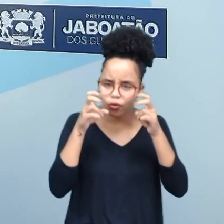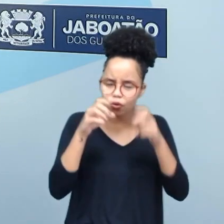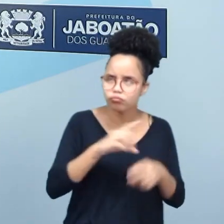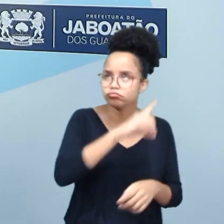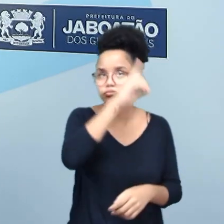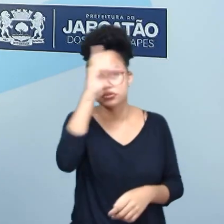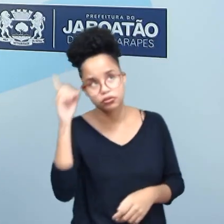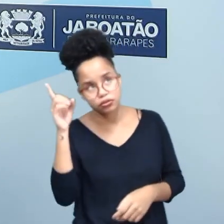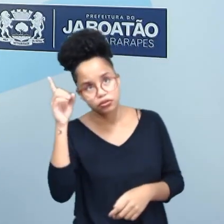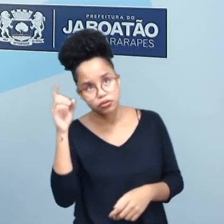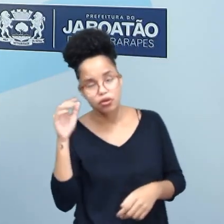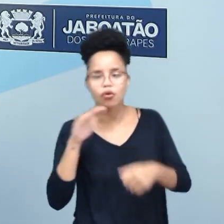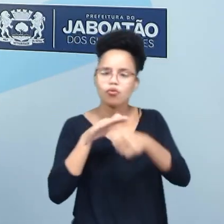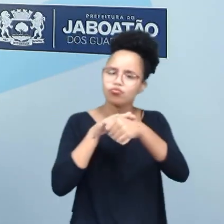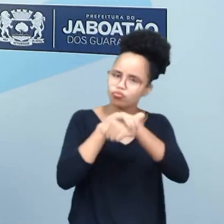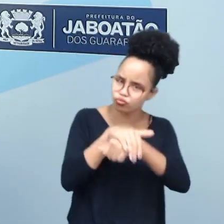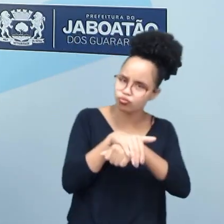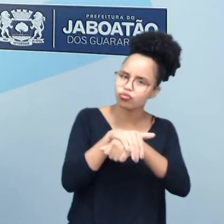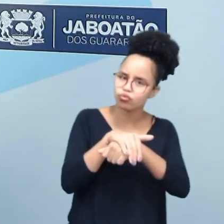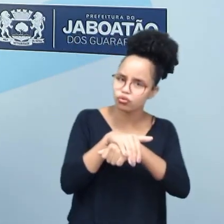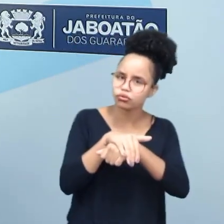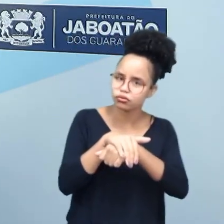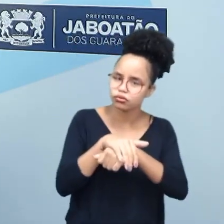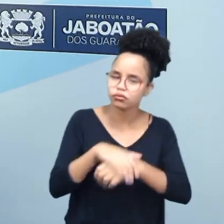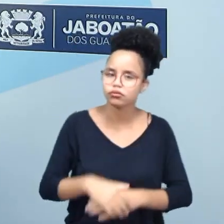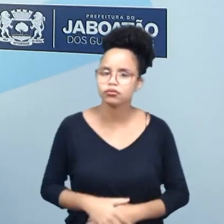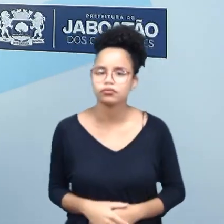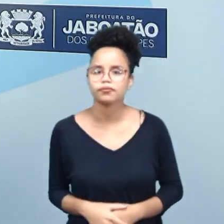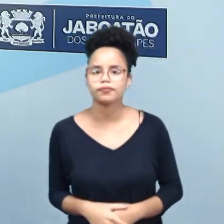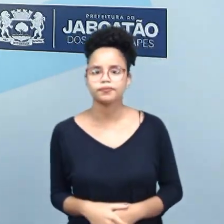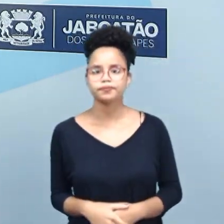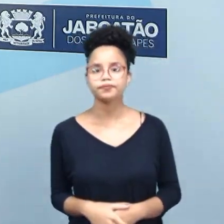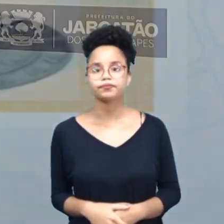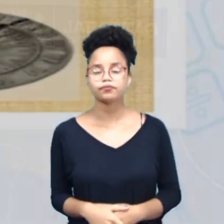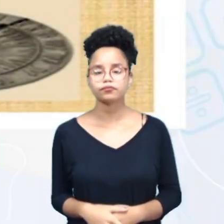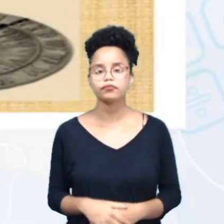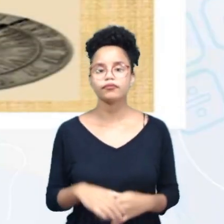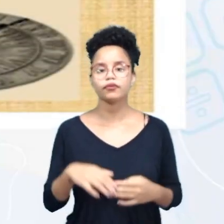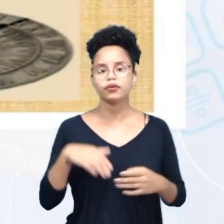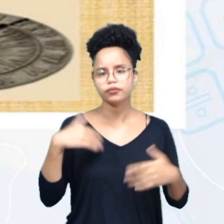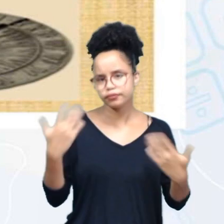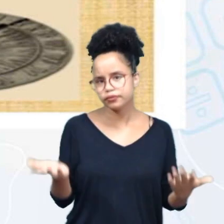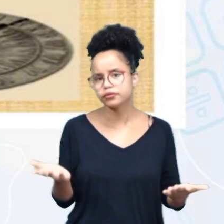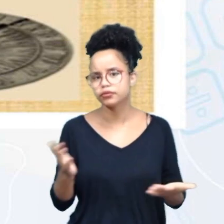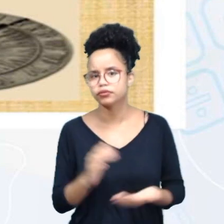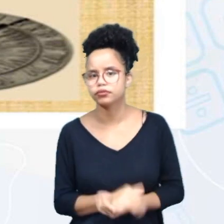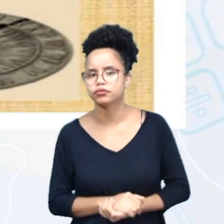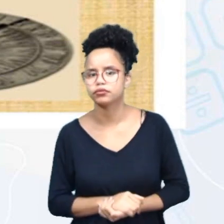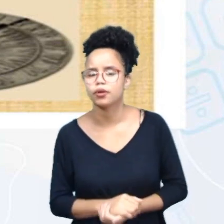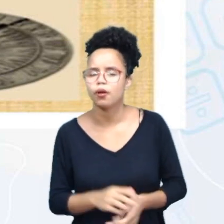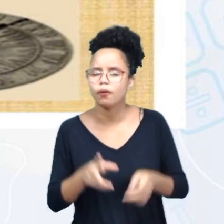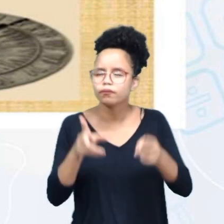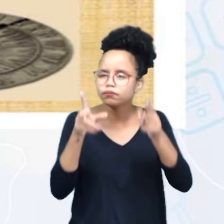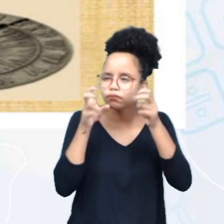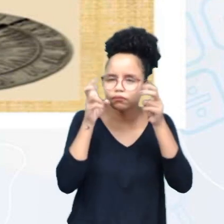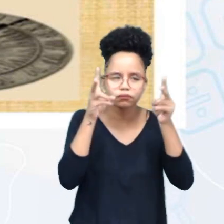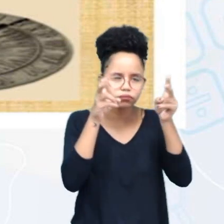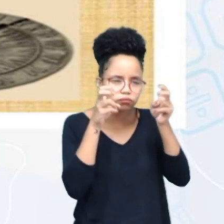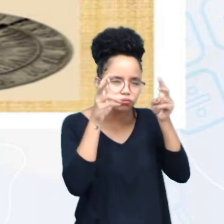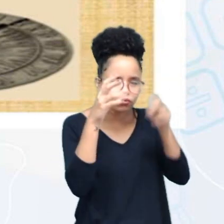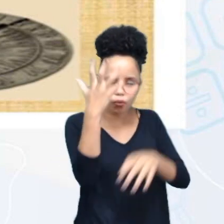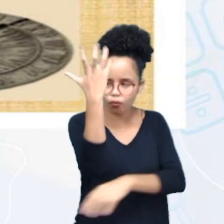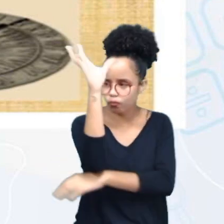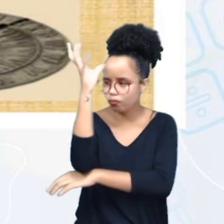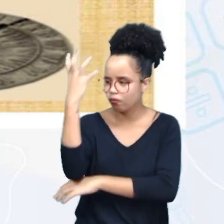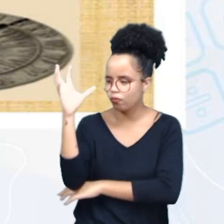dia, noite, as 4 estações do ano. Então, foi através da percepção da